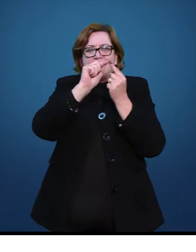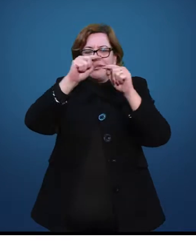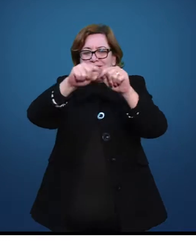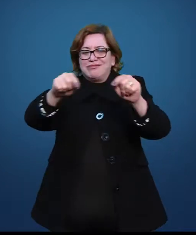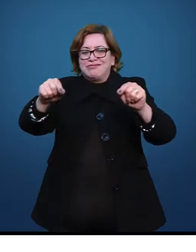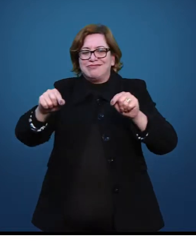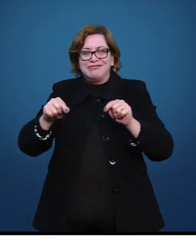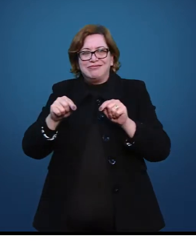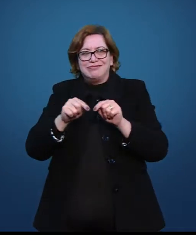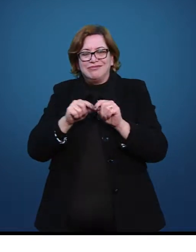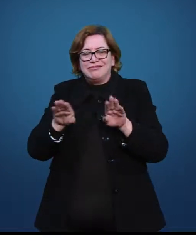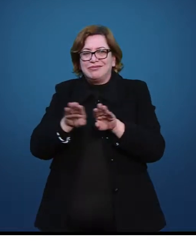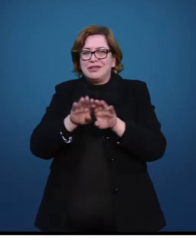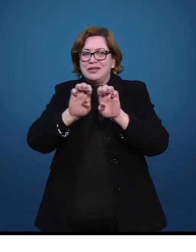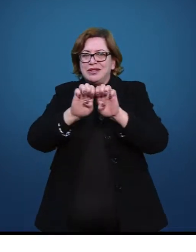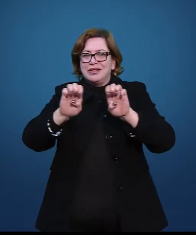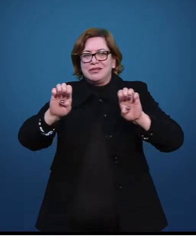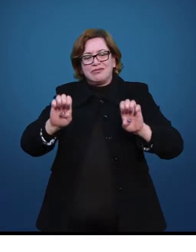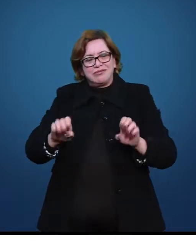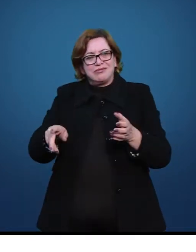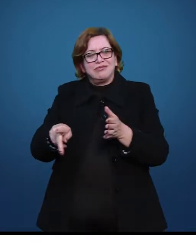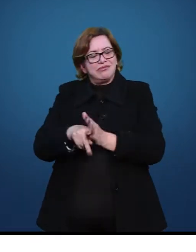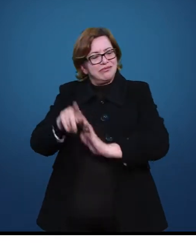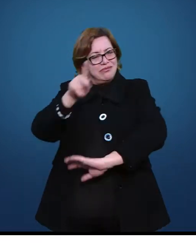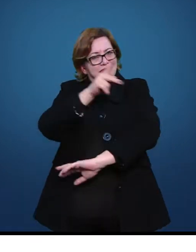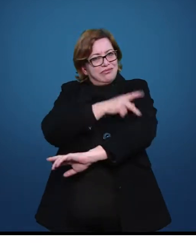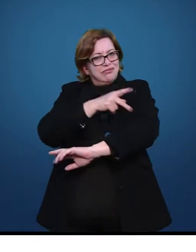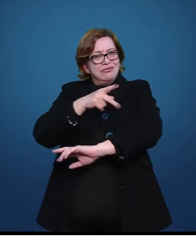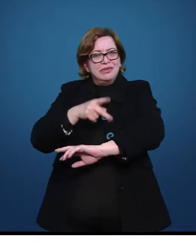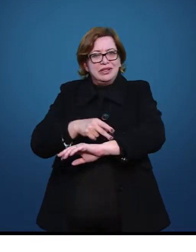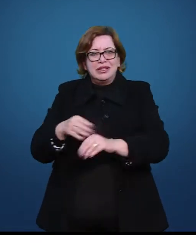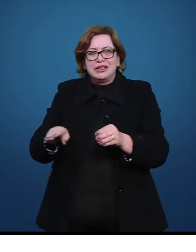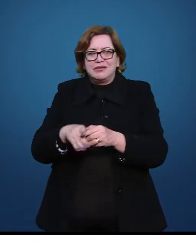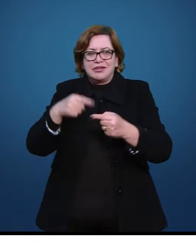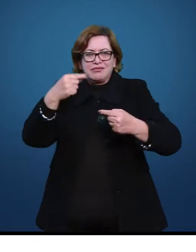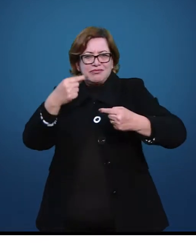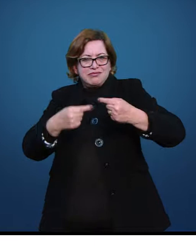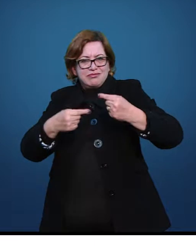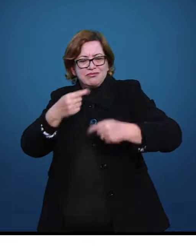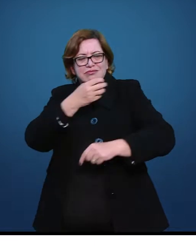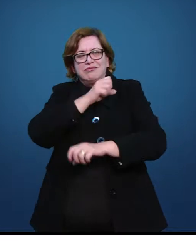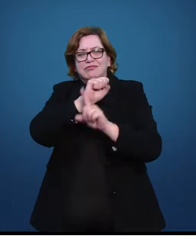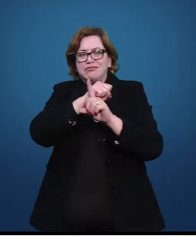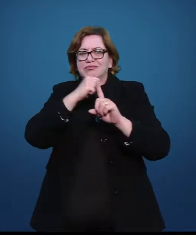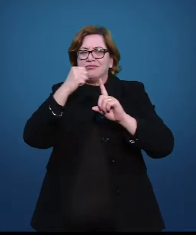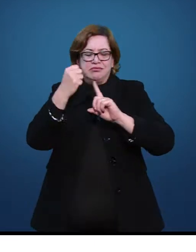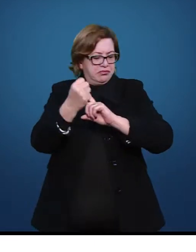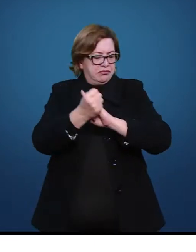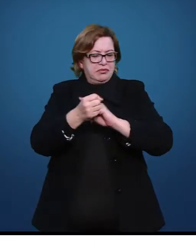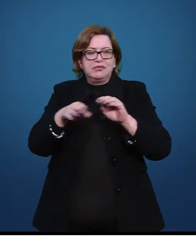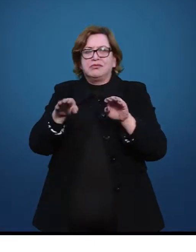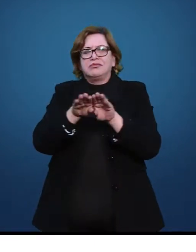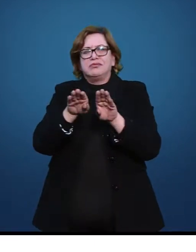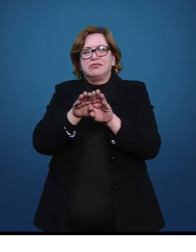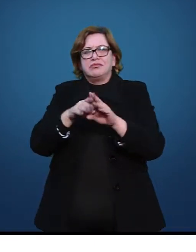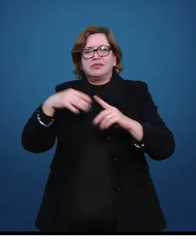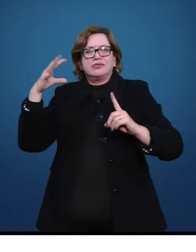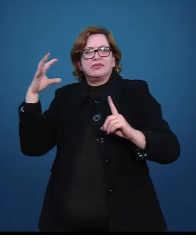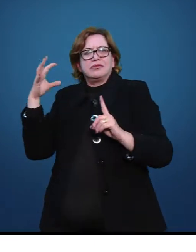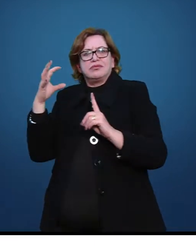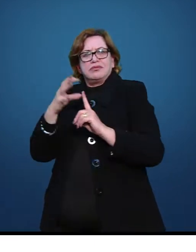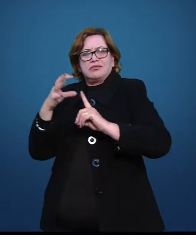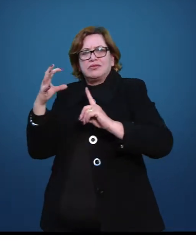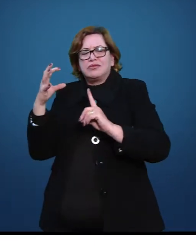aula, da sua estrutura enquanto espaço pedagógico, político, social, e também dos reflexos que